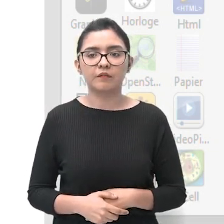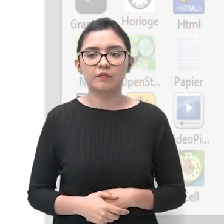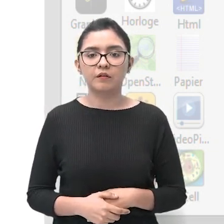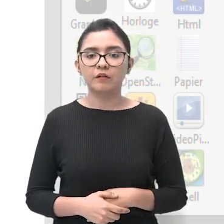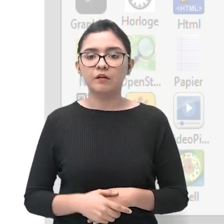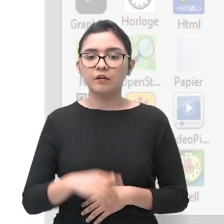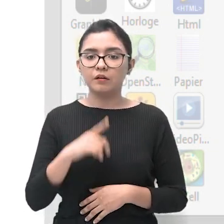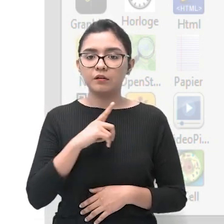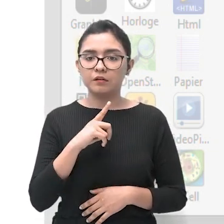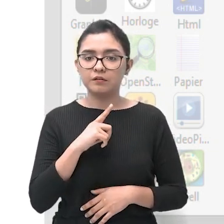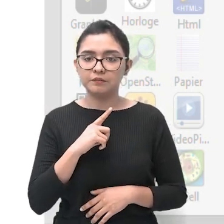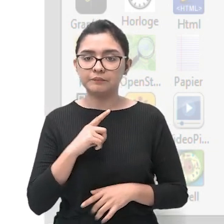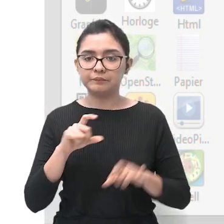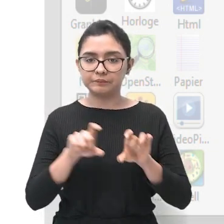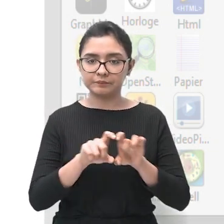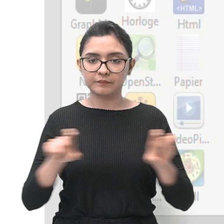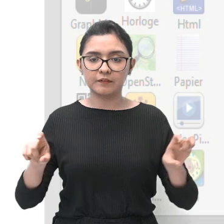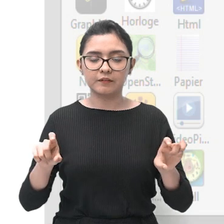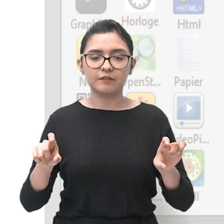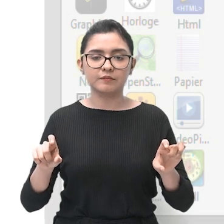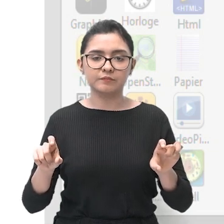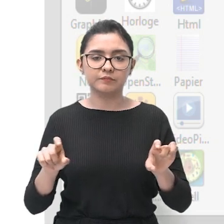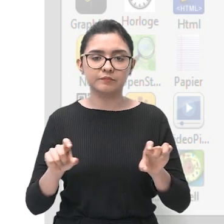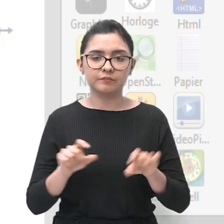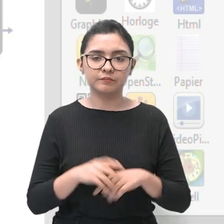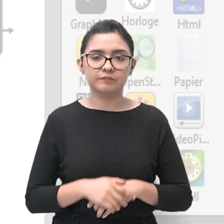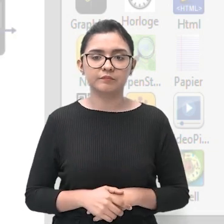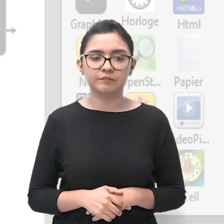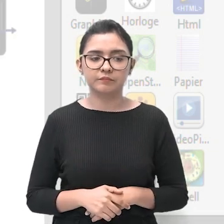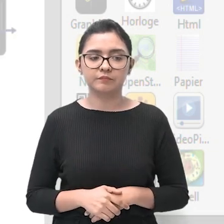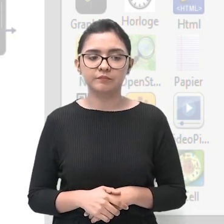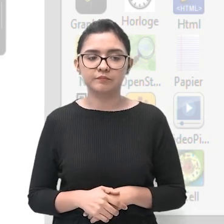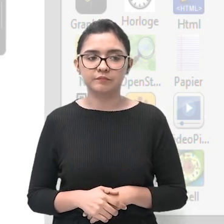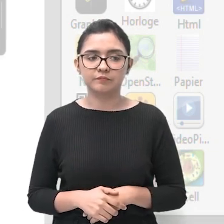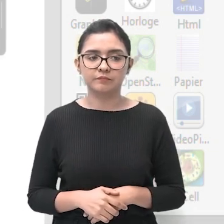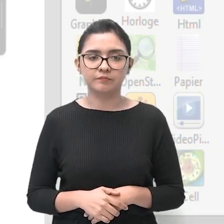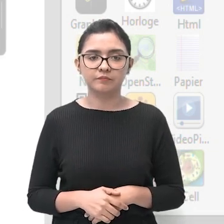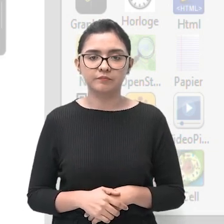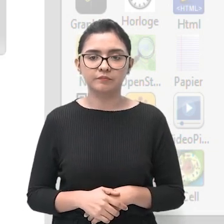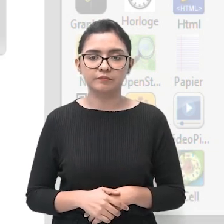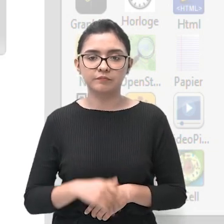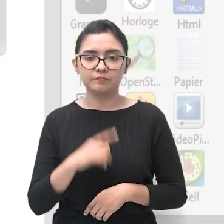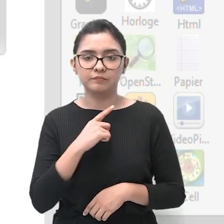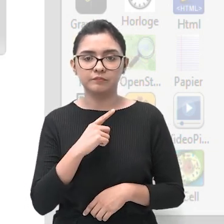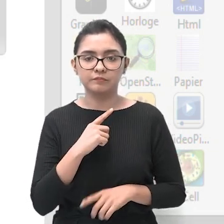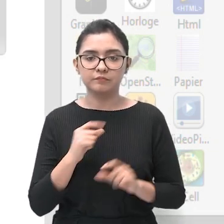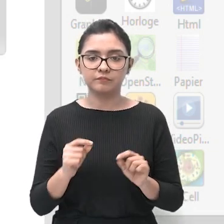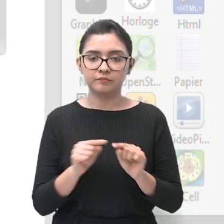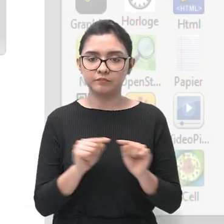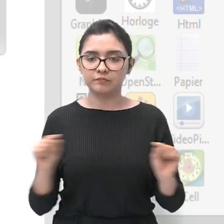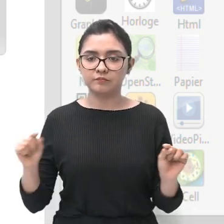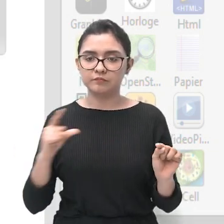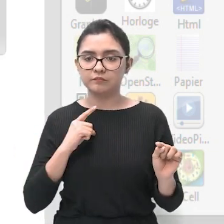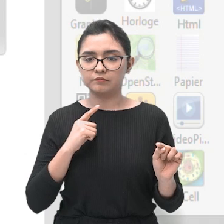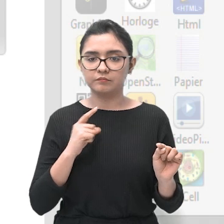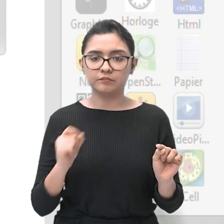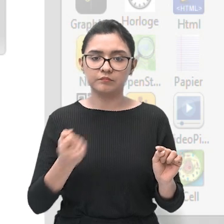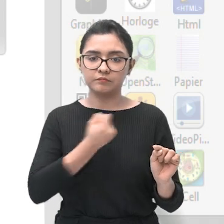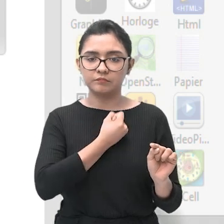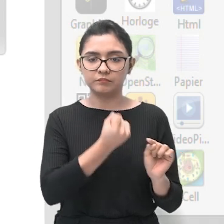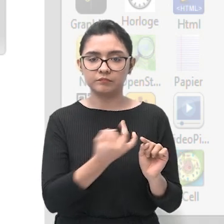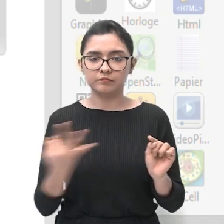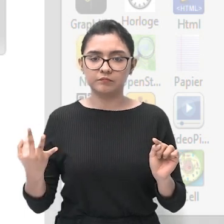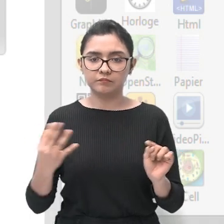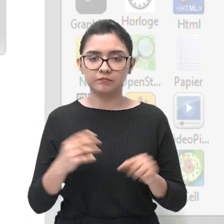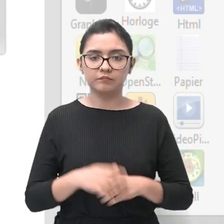a nossa régua. Vamos aqui abrir aqui, né? E vamos traçar aqui o maior segmento